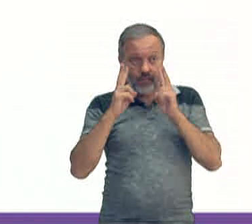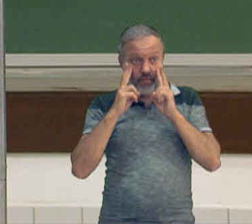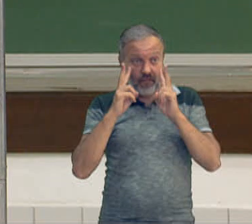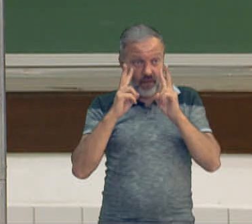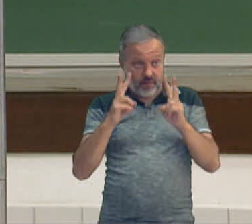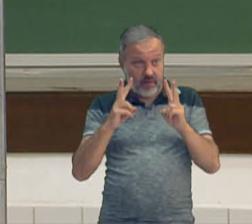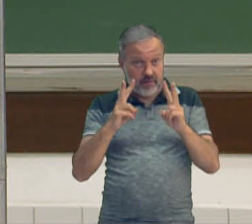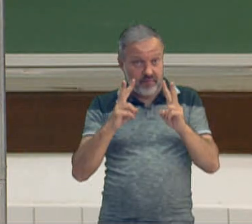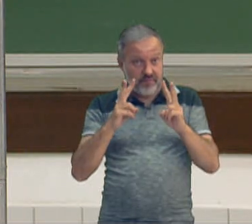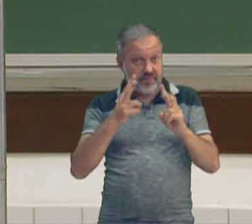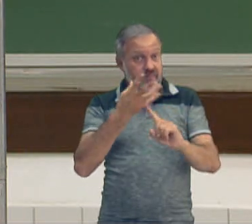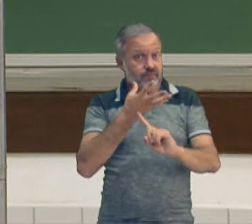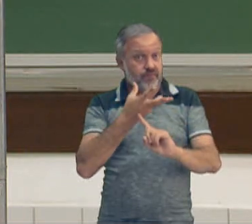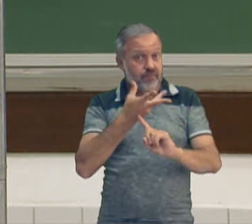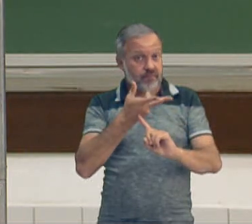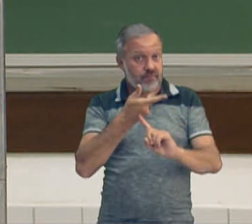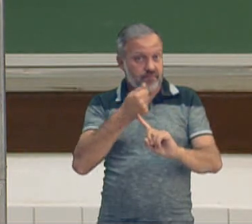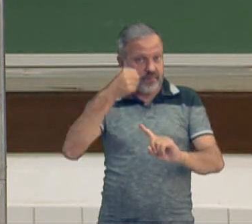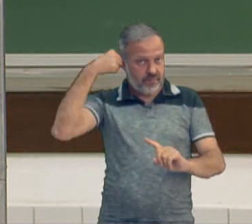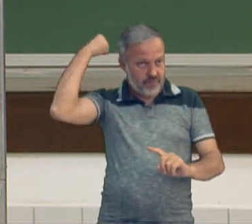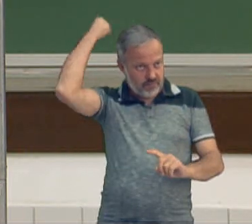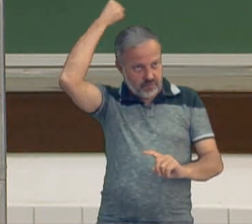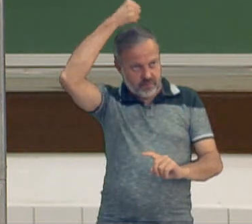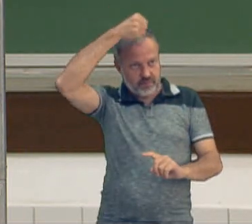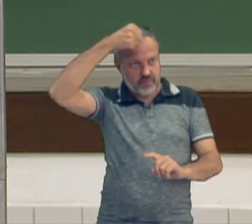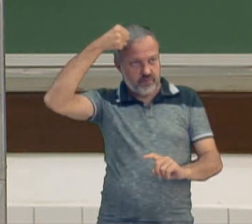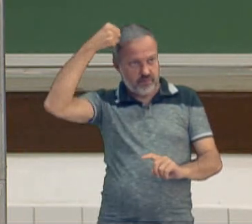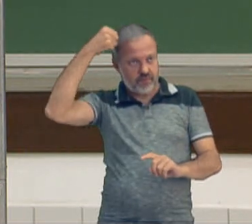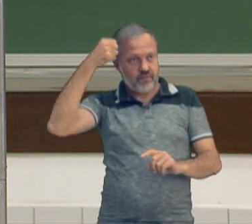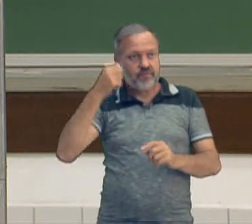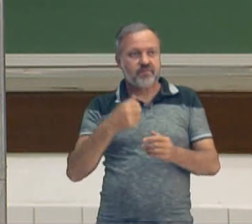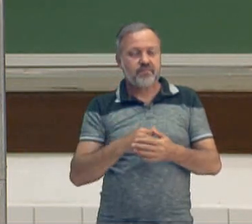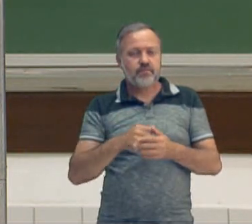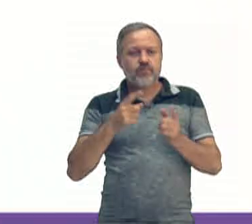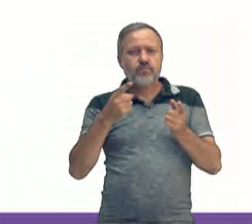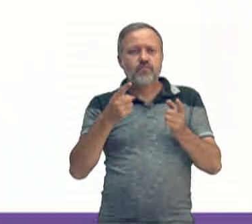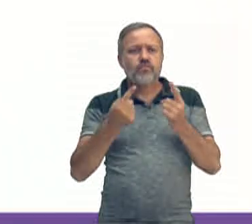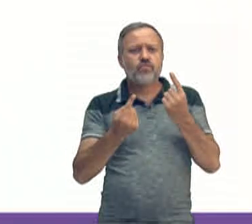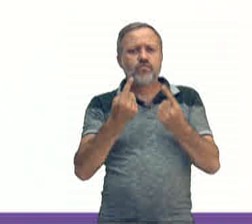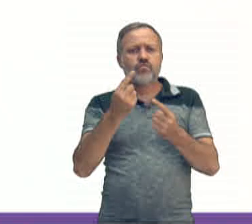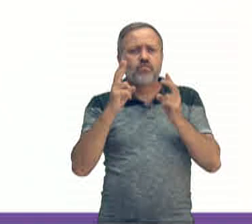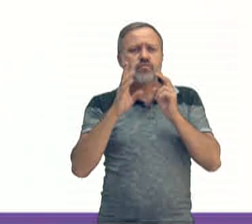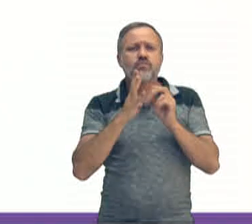sagrada? Olhando aqui para o slide, quais dessas você conhece?